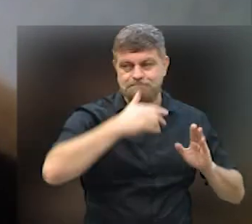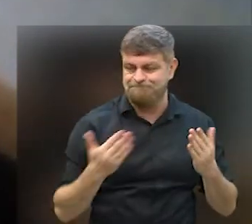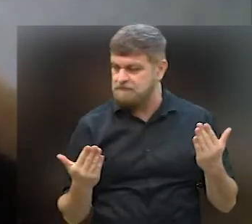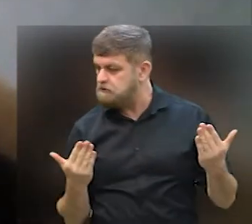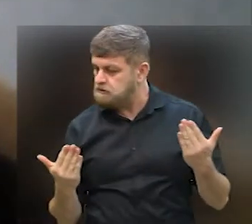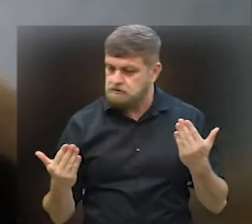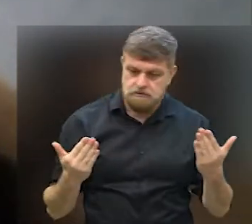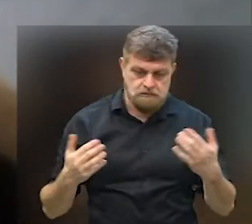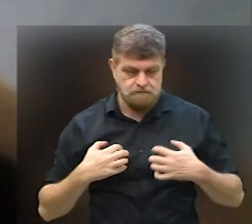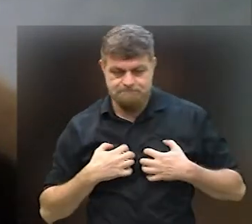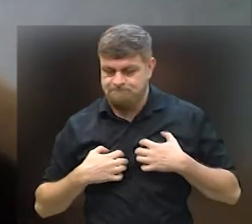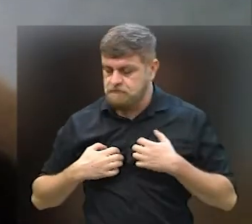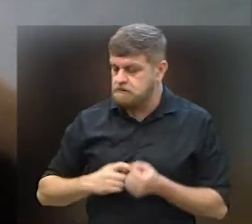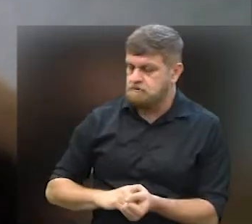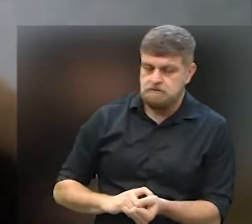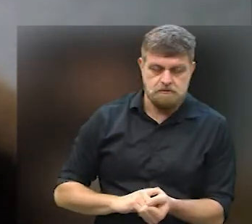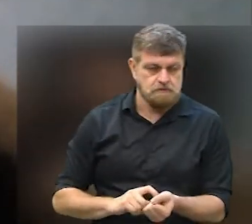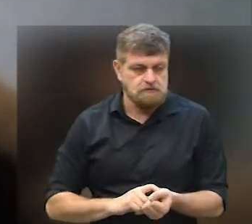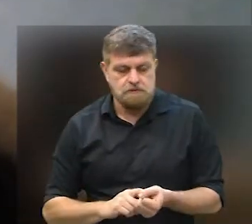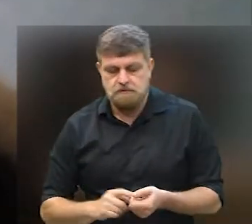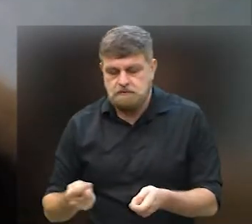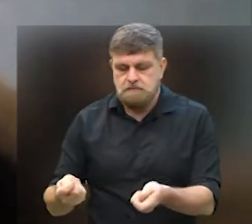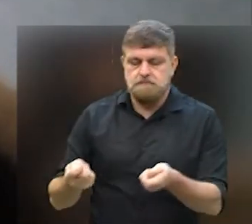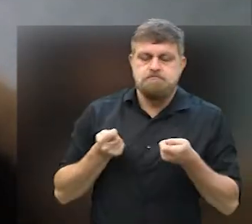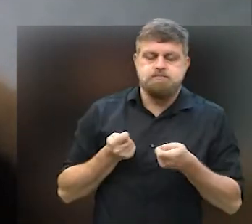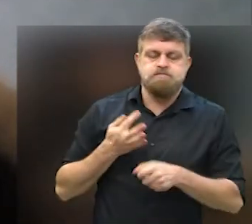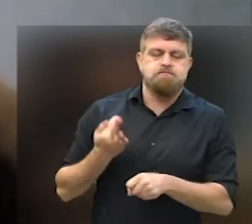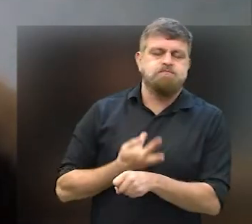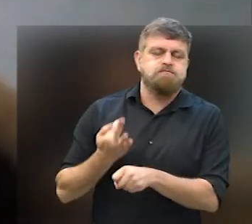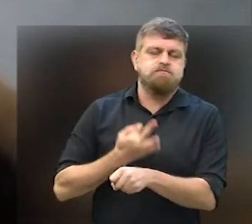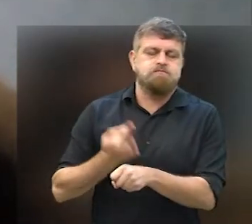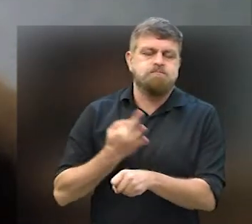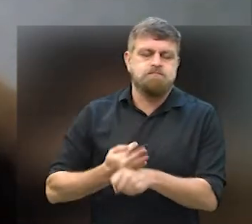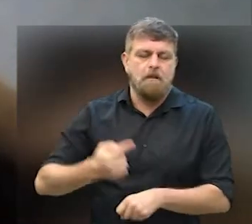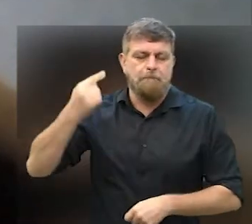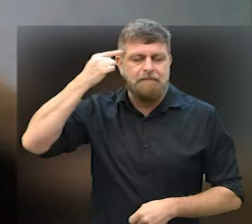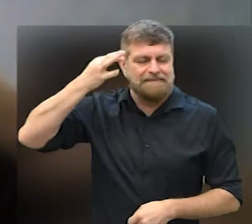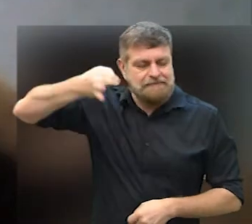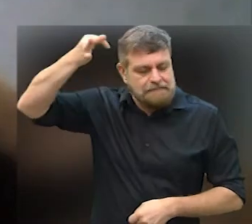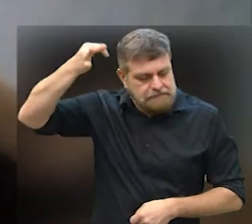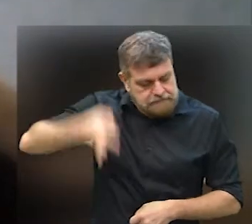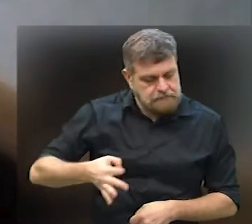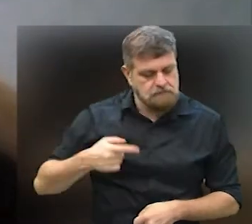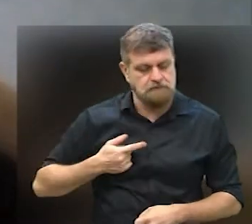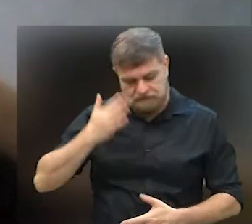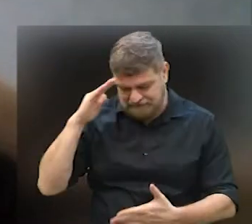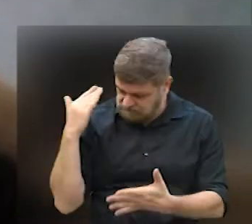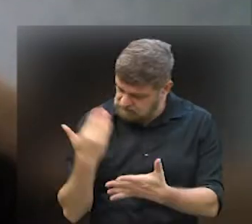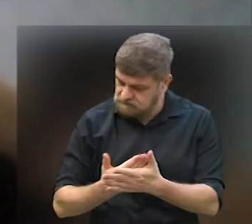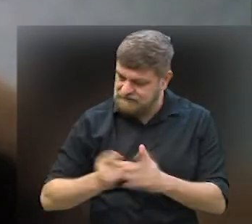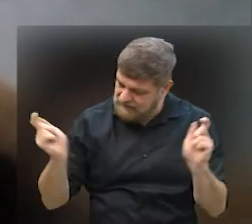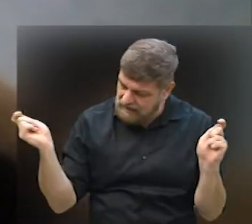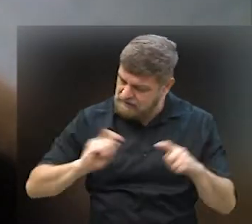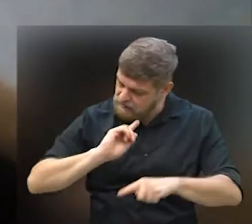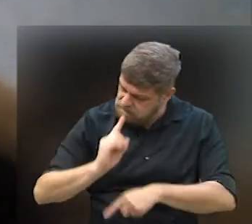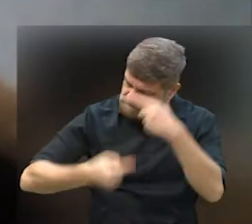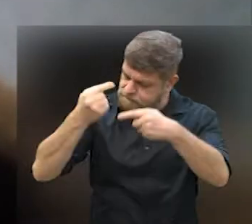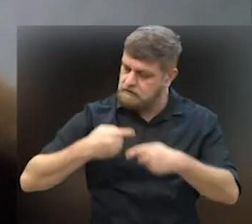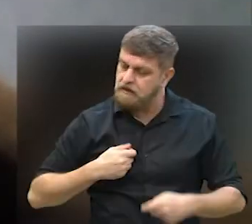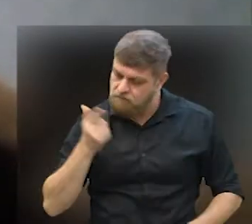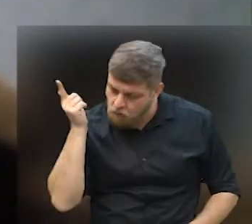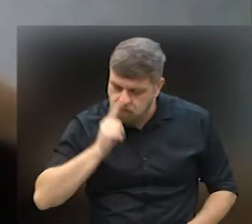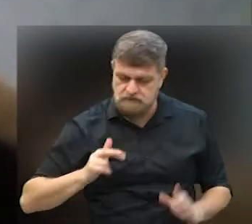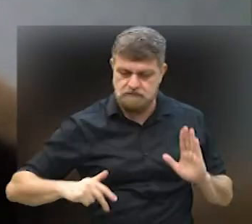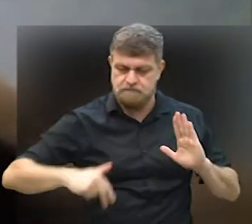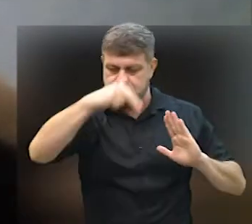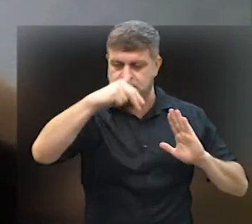Eu fiquei bastante apreensiva e tentando me manter positiva, né? Sim. Crente de que daria tudo certo e que eu poderia seguir em frente,